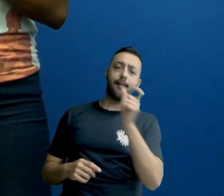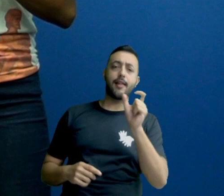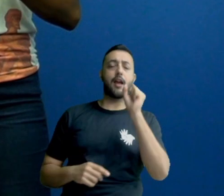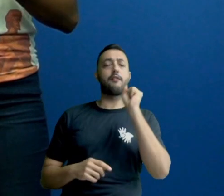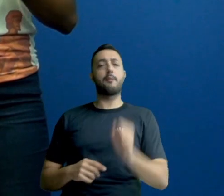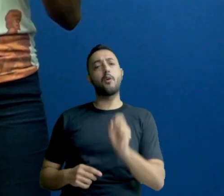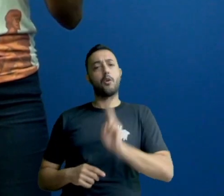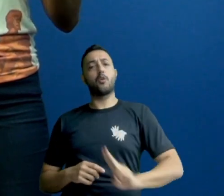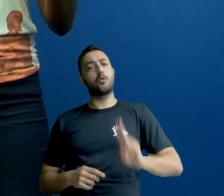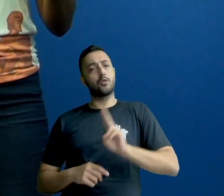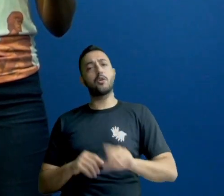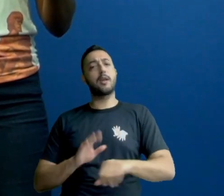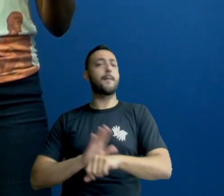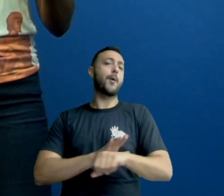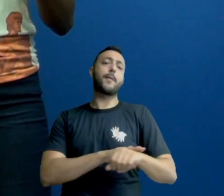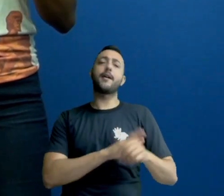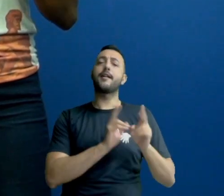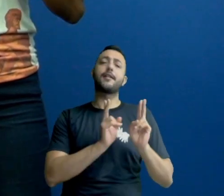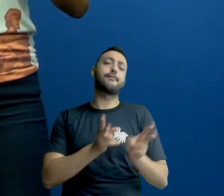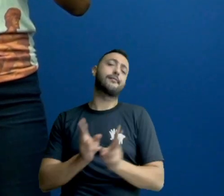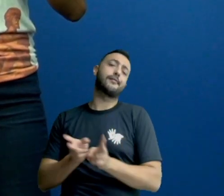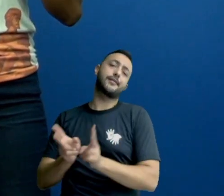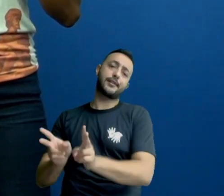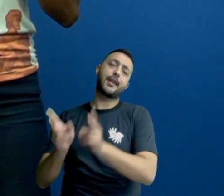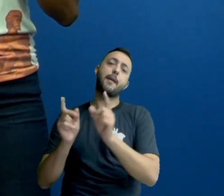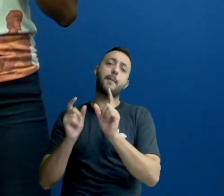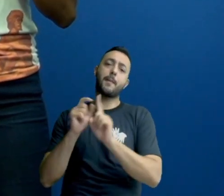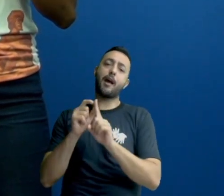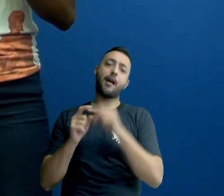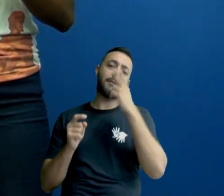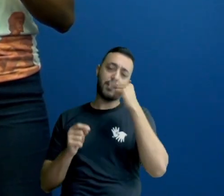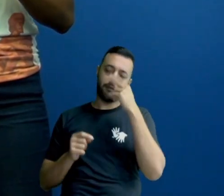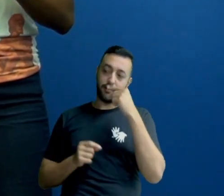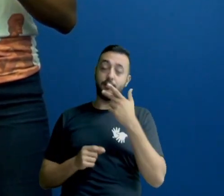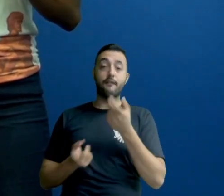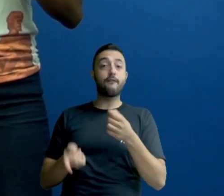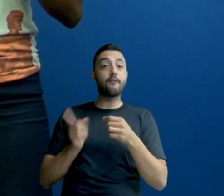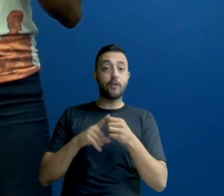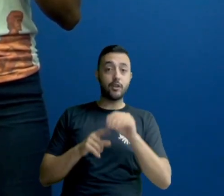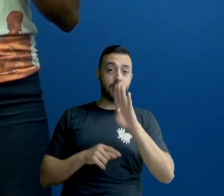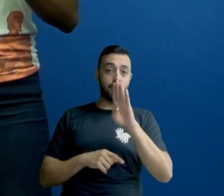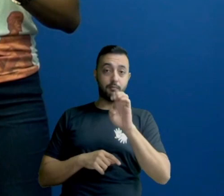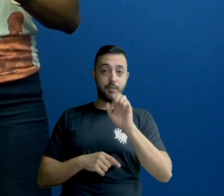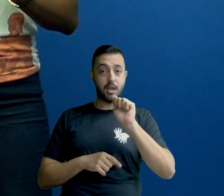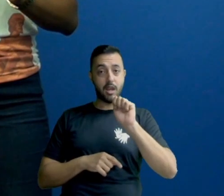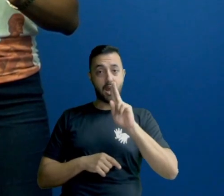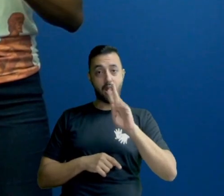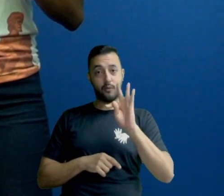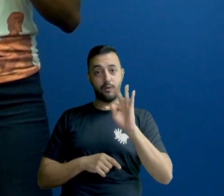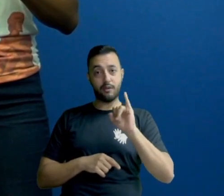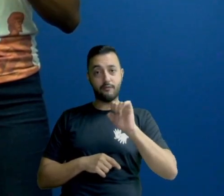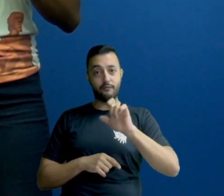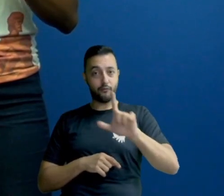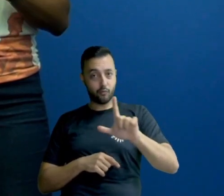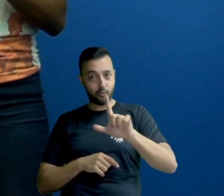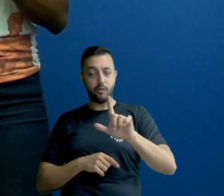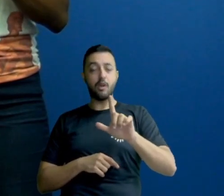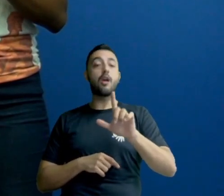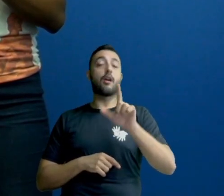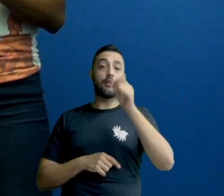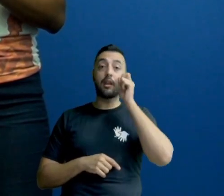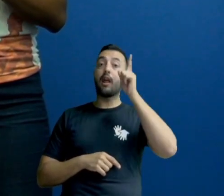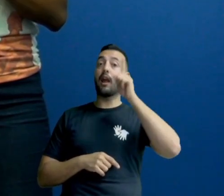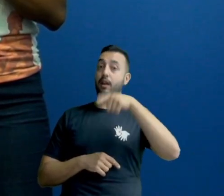em vários momentos a mesma palavrinha. Então, voltando um pouquinho ao caso do beautiful, é bom você ficar ligado. Não se